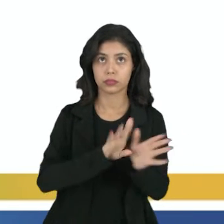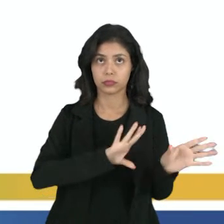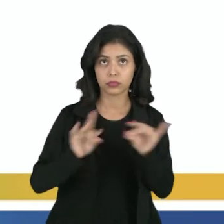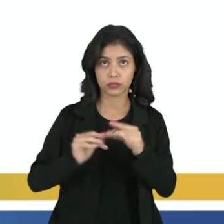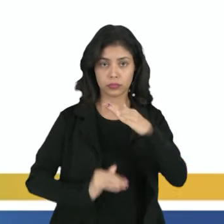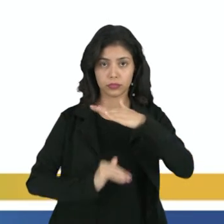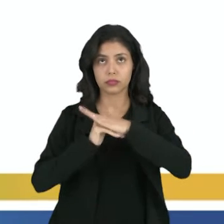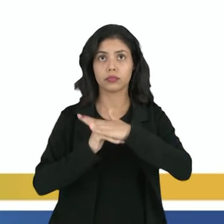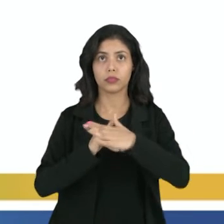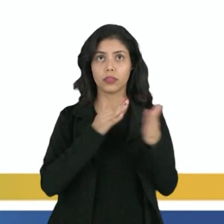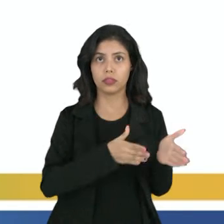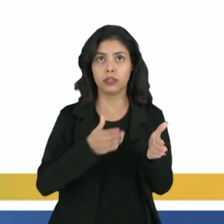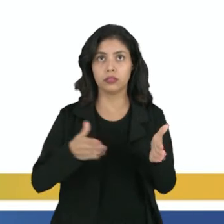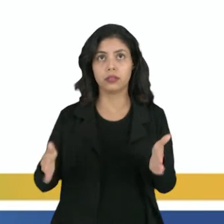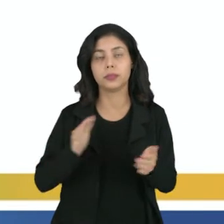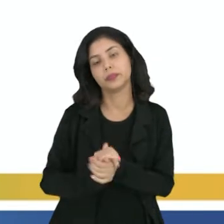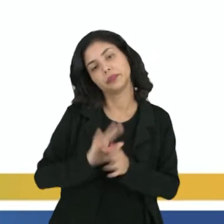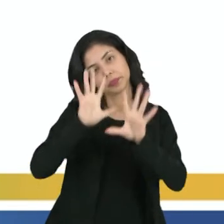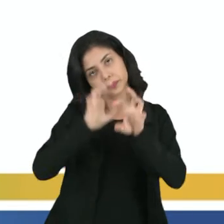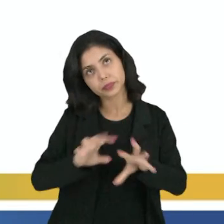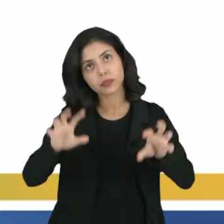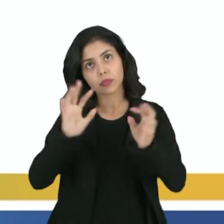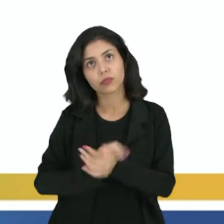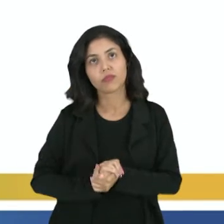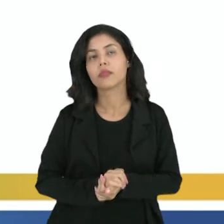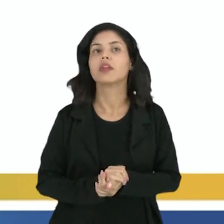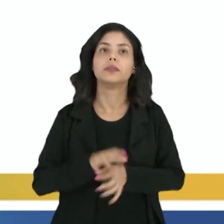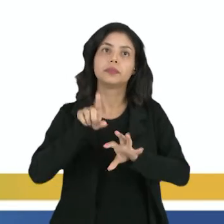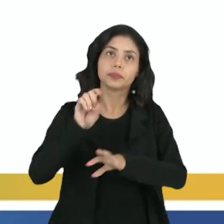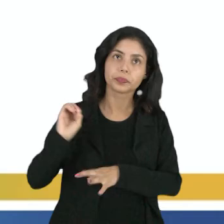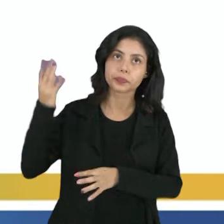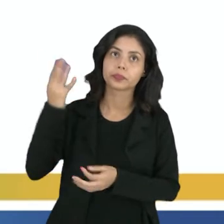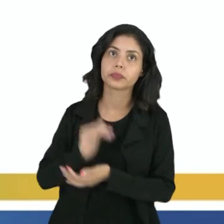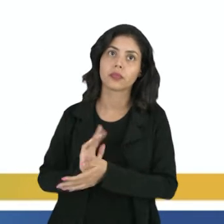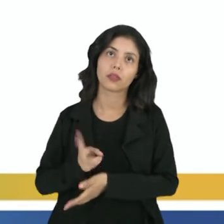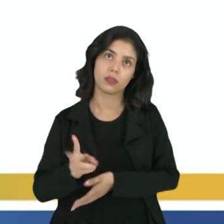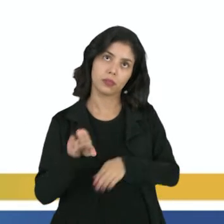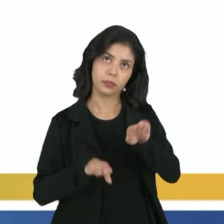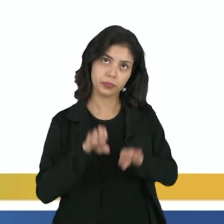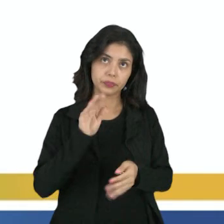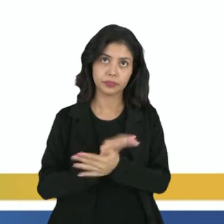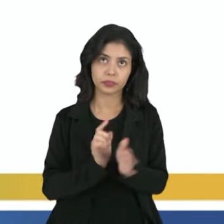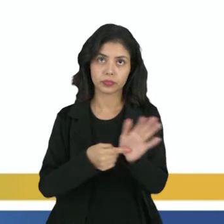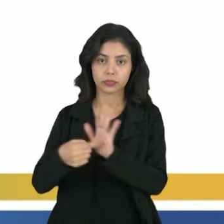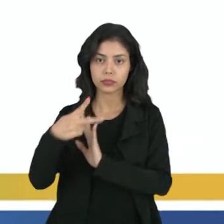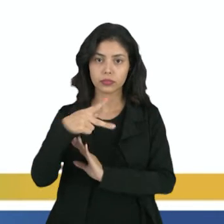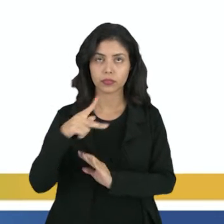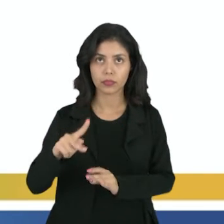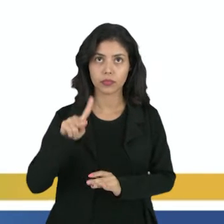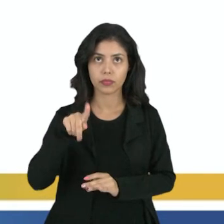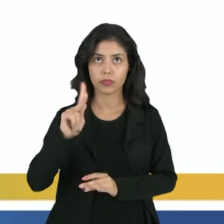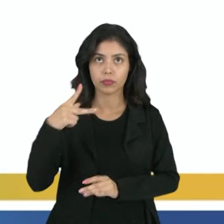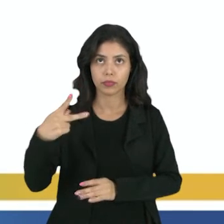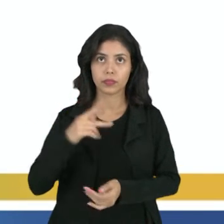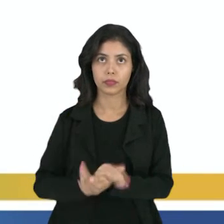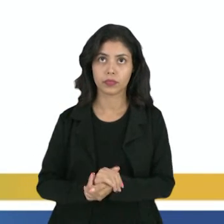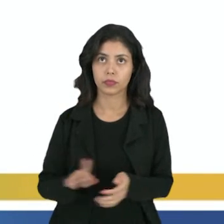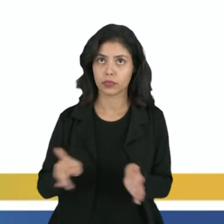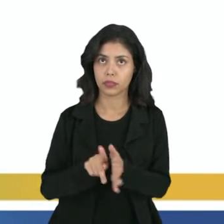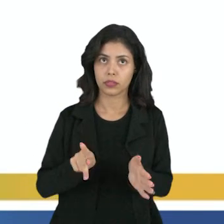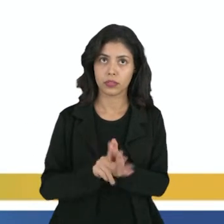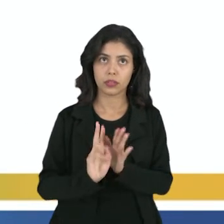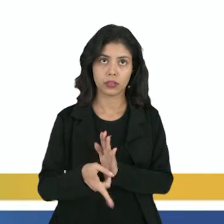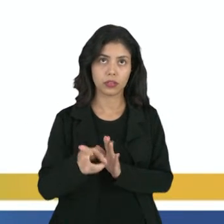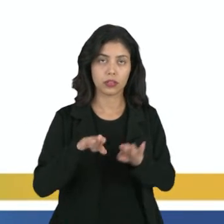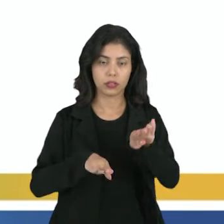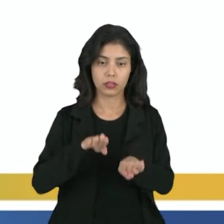das pressões parciais desses gases. Neste caso, a constante de equilíbrio é representada por Kp e é